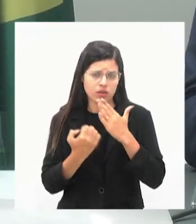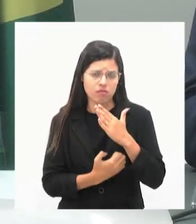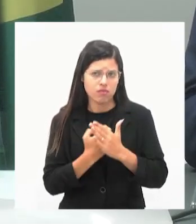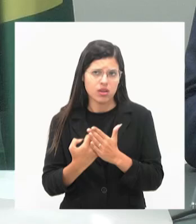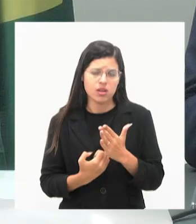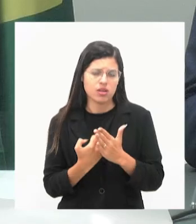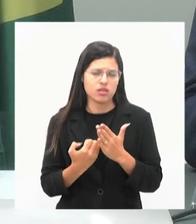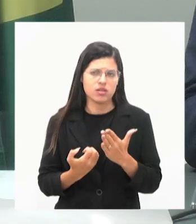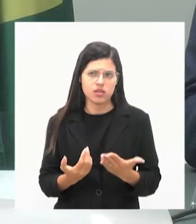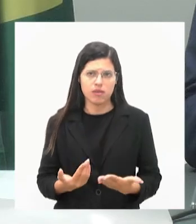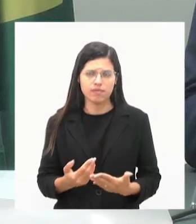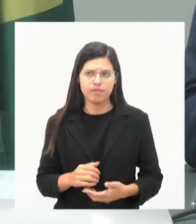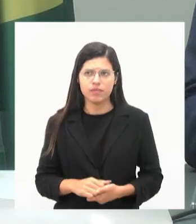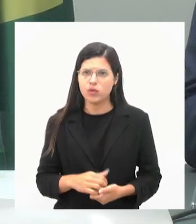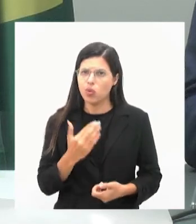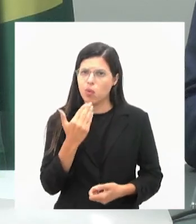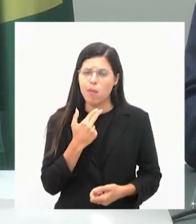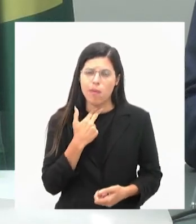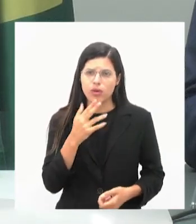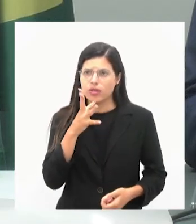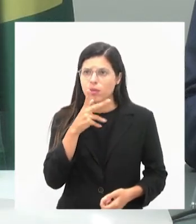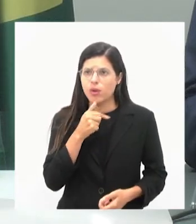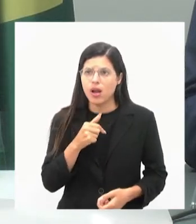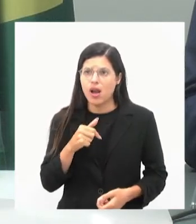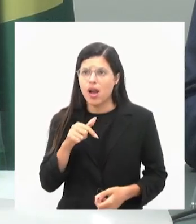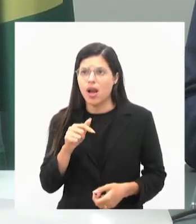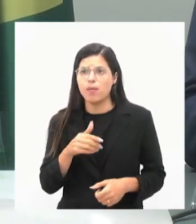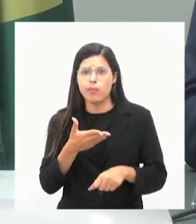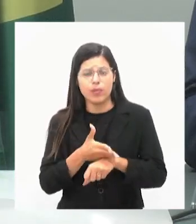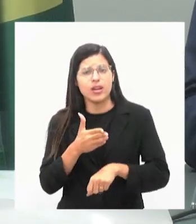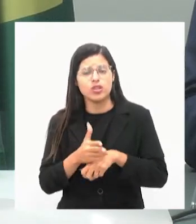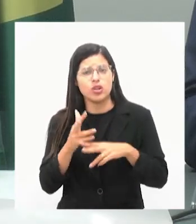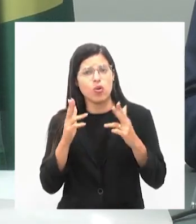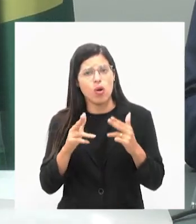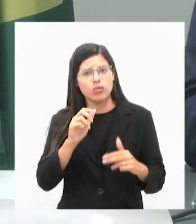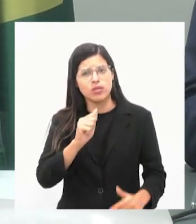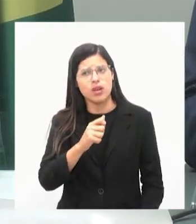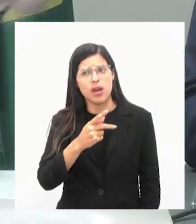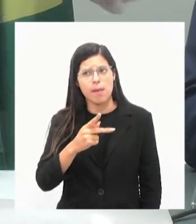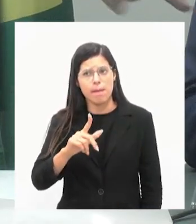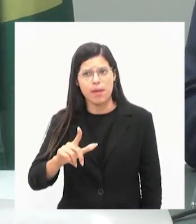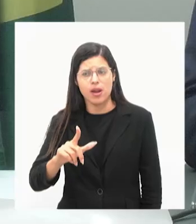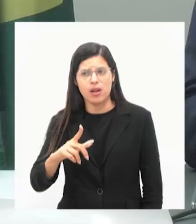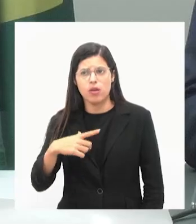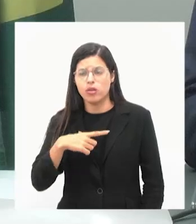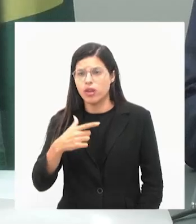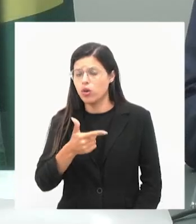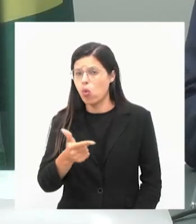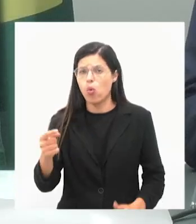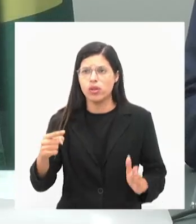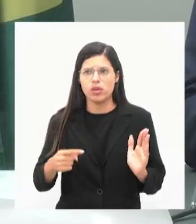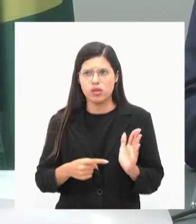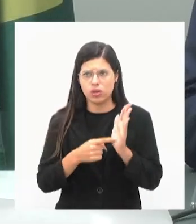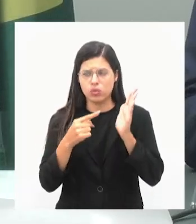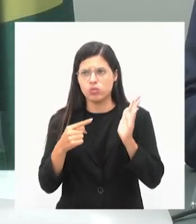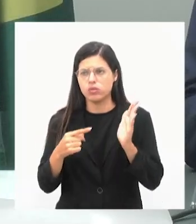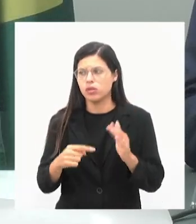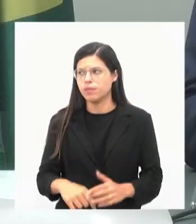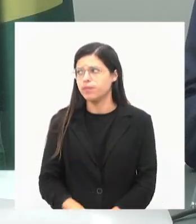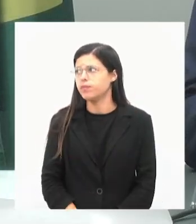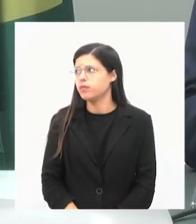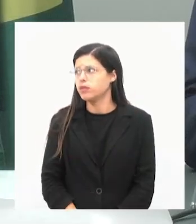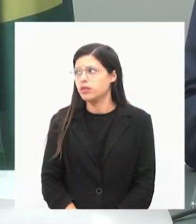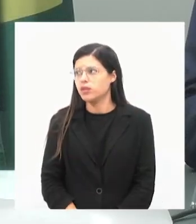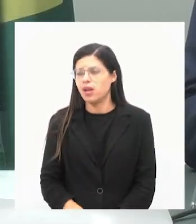protelar. A mesma prática da APL, na verdade, elas são co-irmãs. E aí eu tenho outra denúncia. Vou fazer aqui essa denúncia aqui, a qual nós ouvimos.